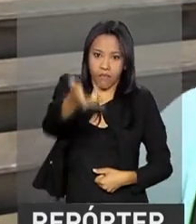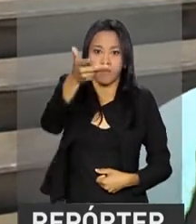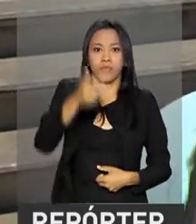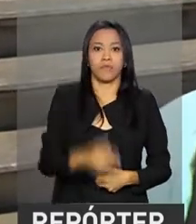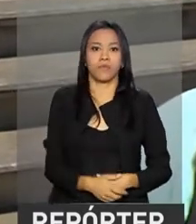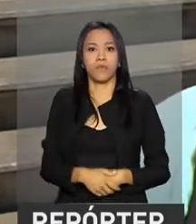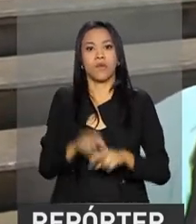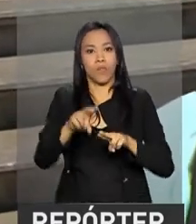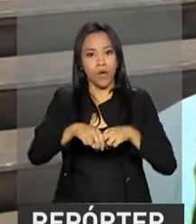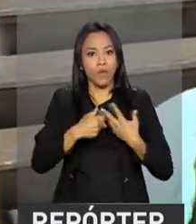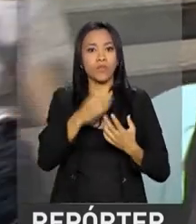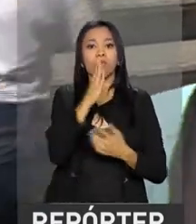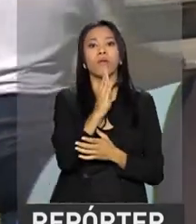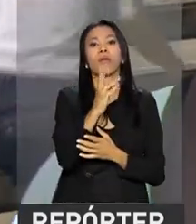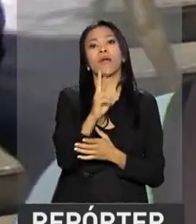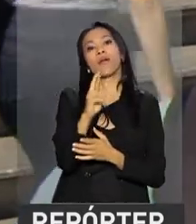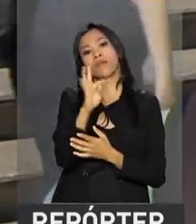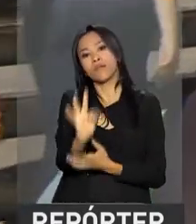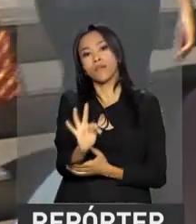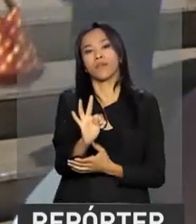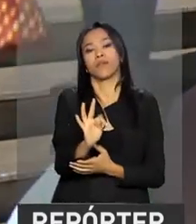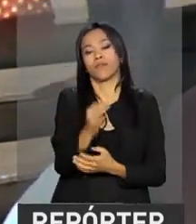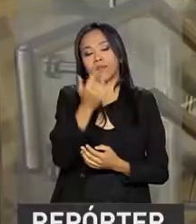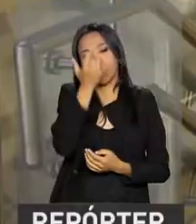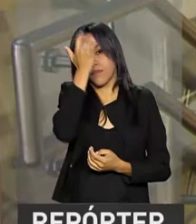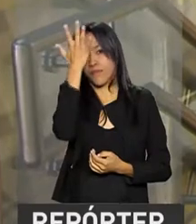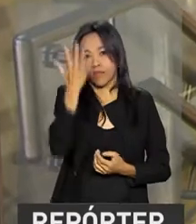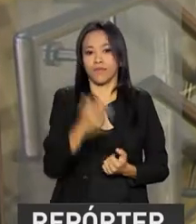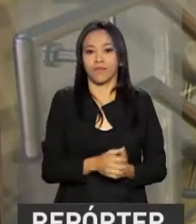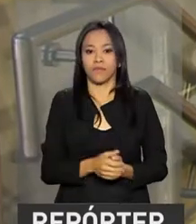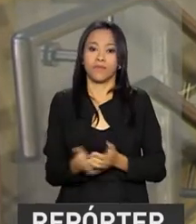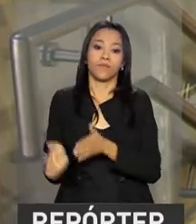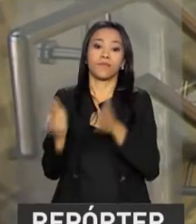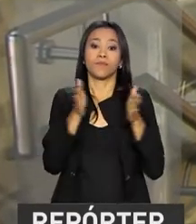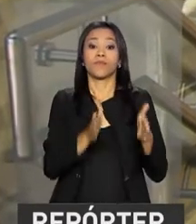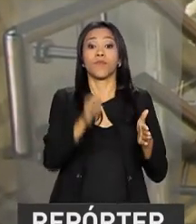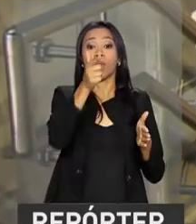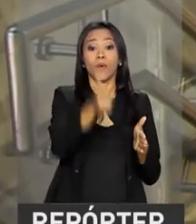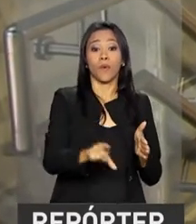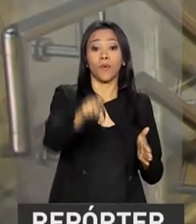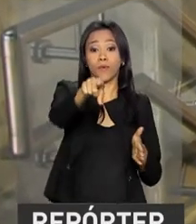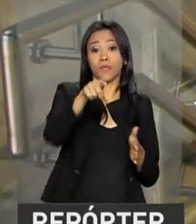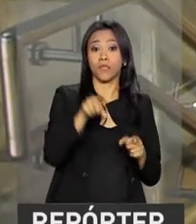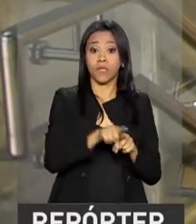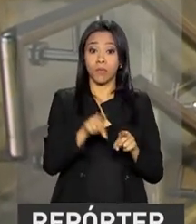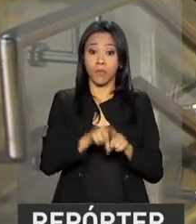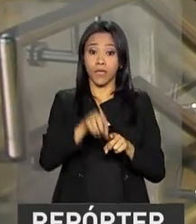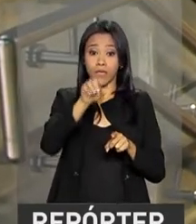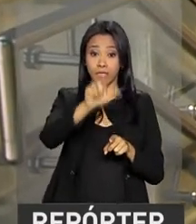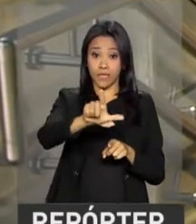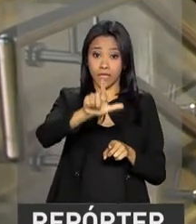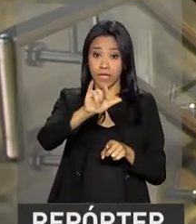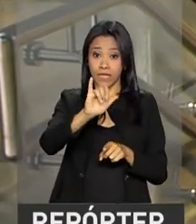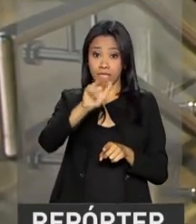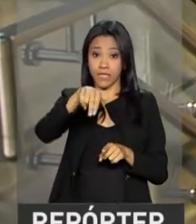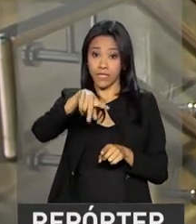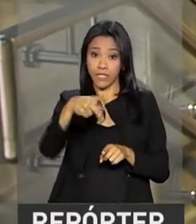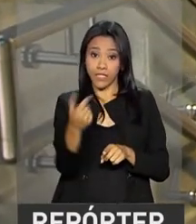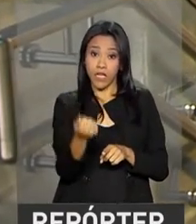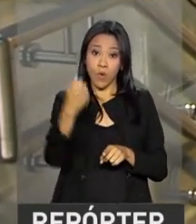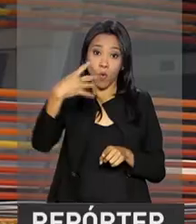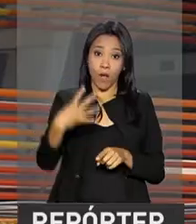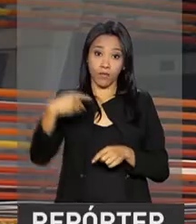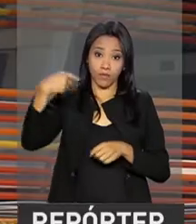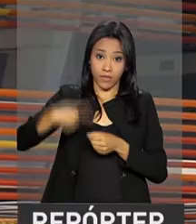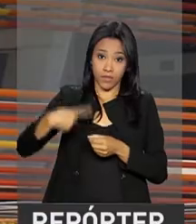teve agora o BRT, agora tudo mais rápido. Outra facilidade foi a inauguração da linha 4 do metrô, que liga Ipanema, na